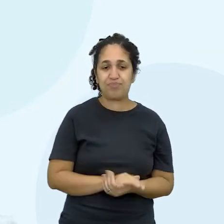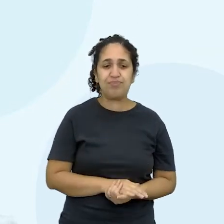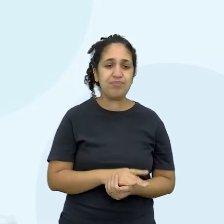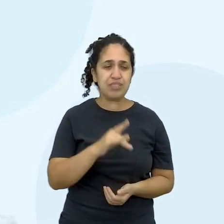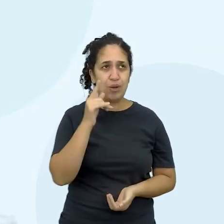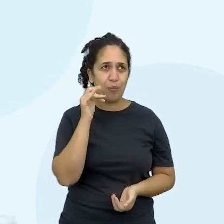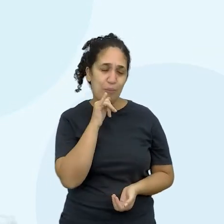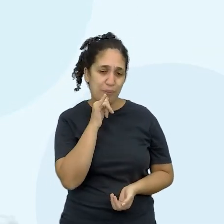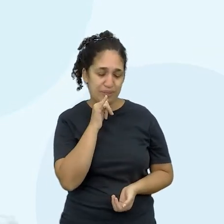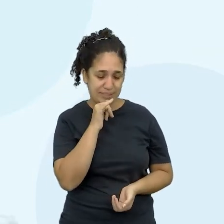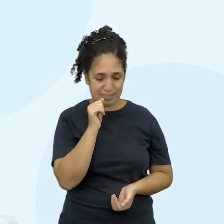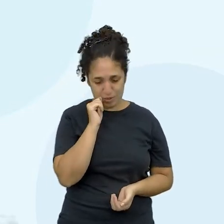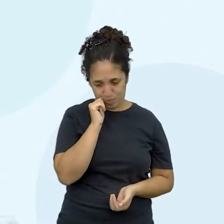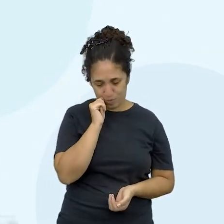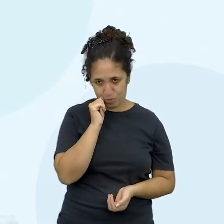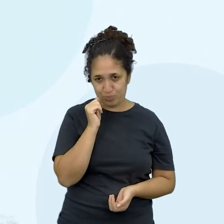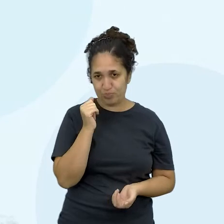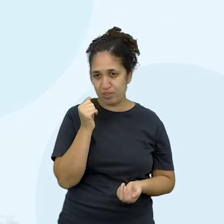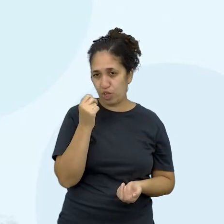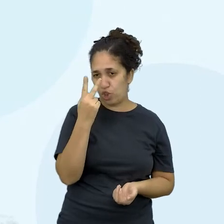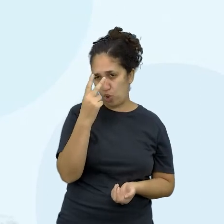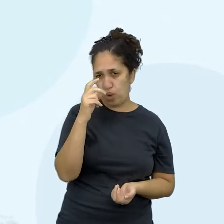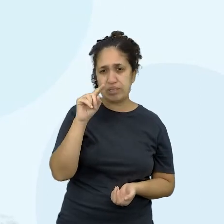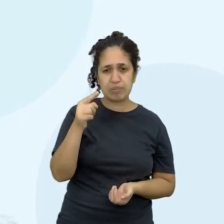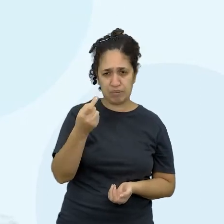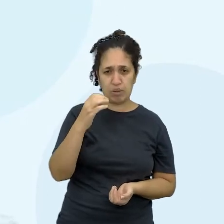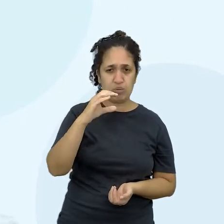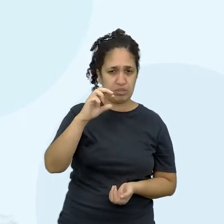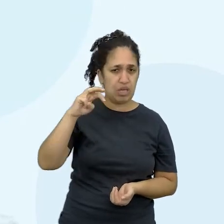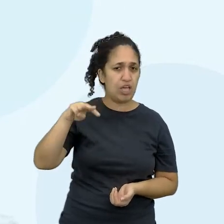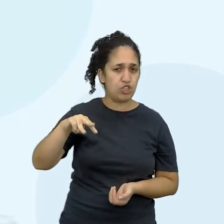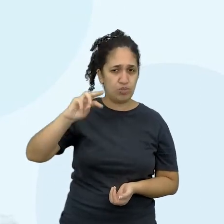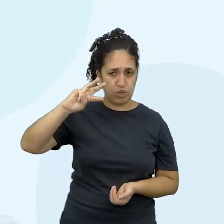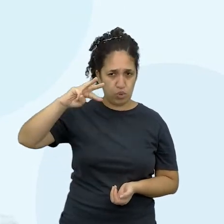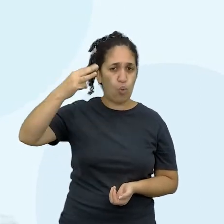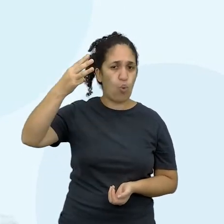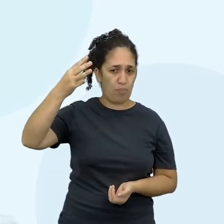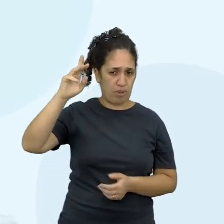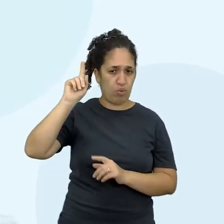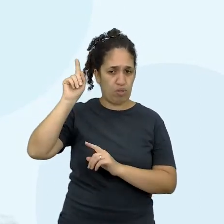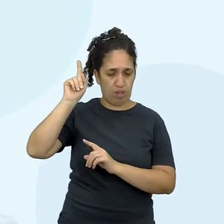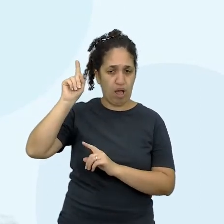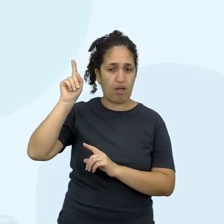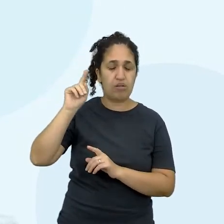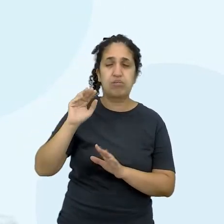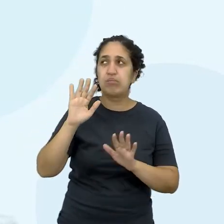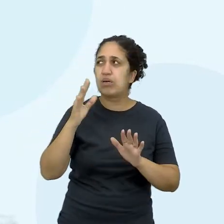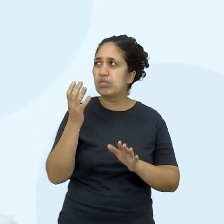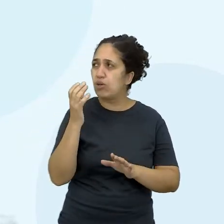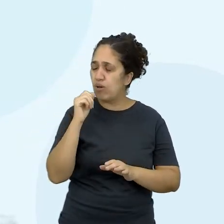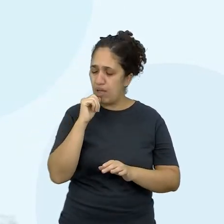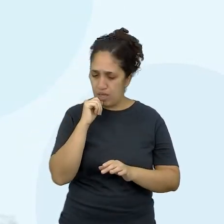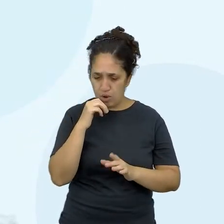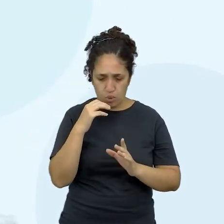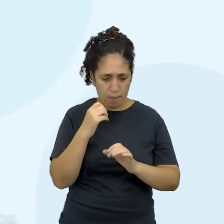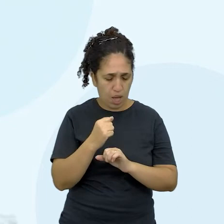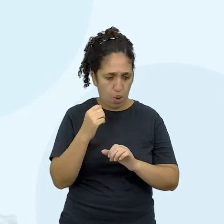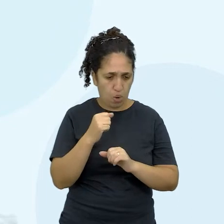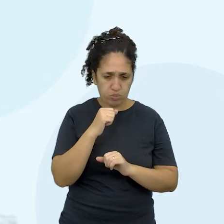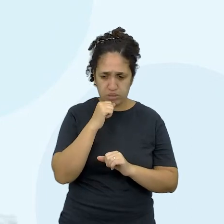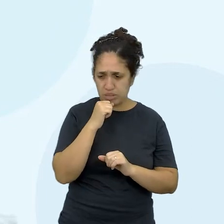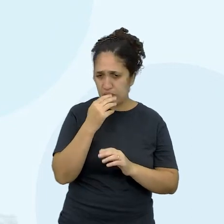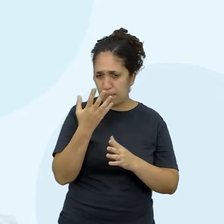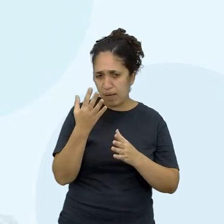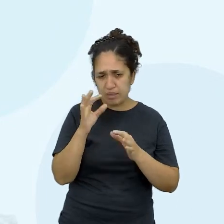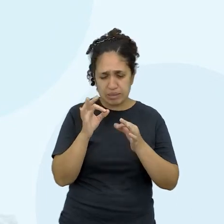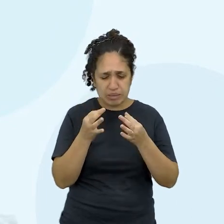que pode deixar os 2.000 centímetros cúbicos também para fazer conta. Mas é que eu queria fazer uma continha bem